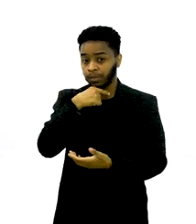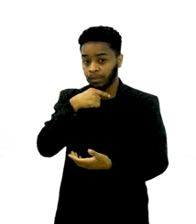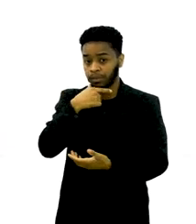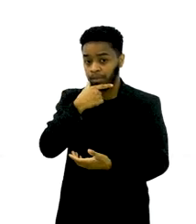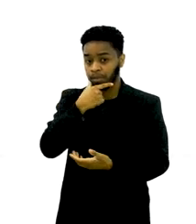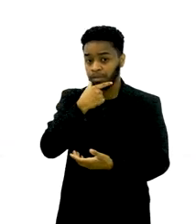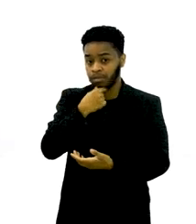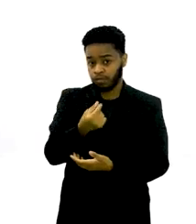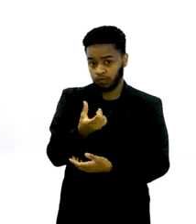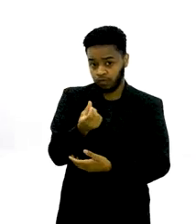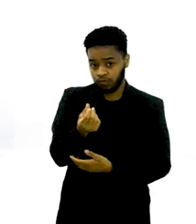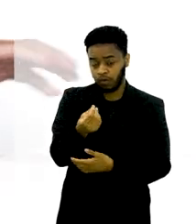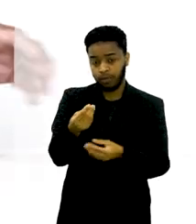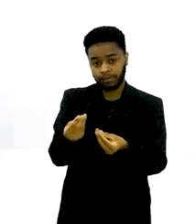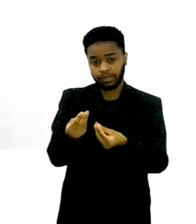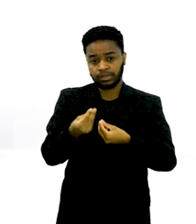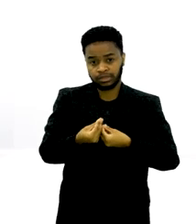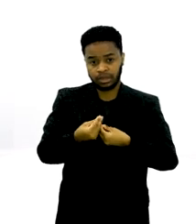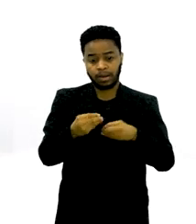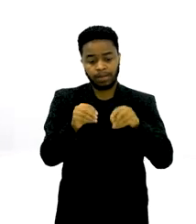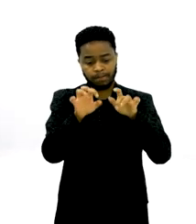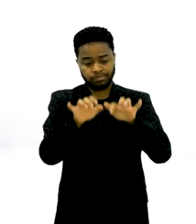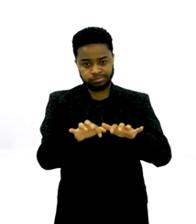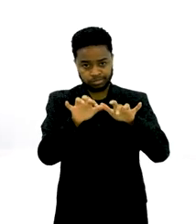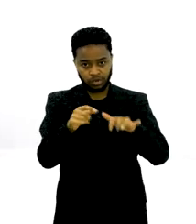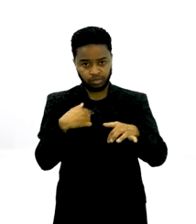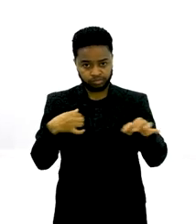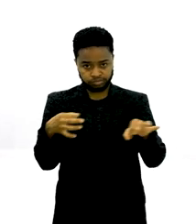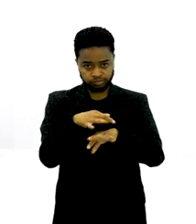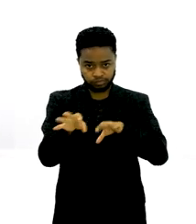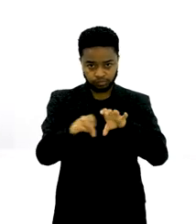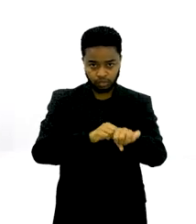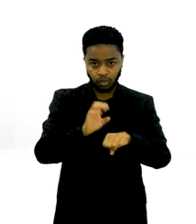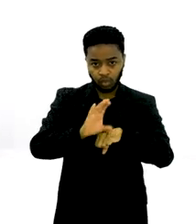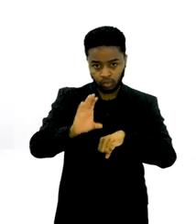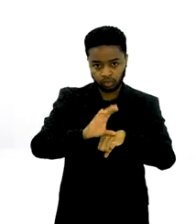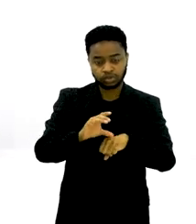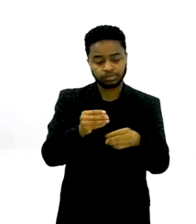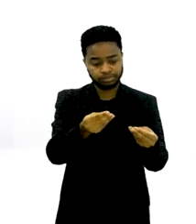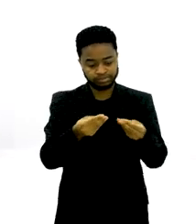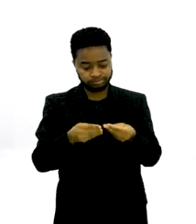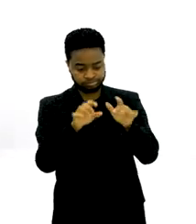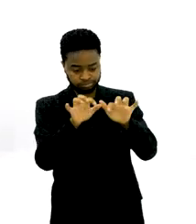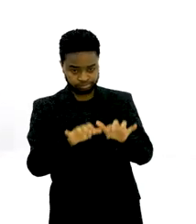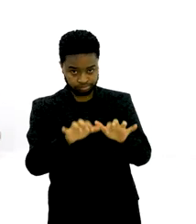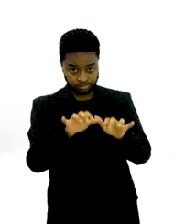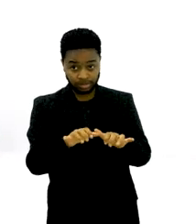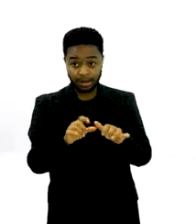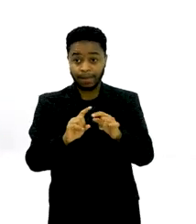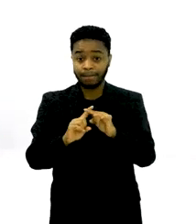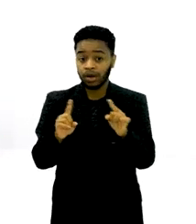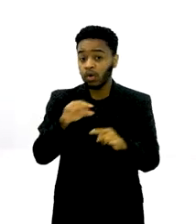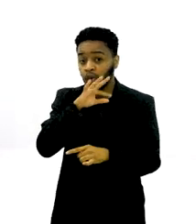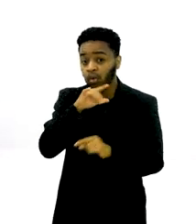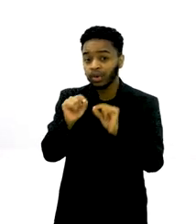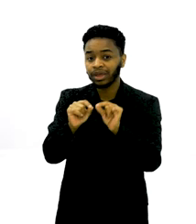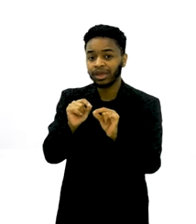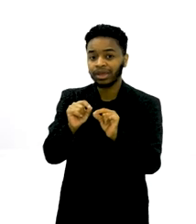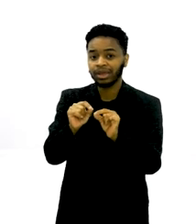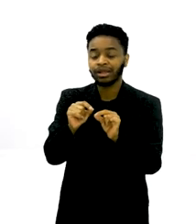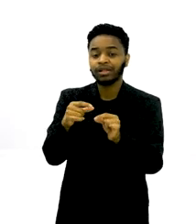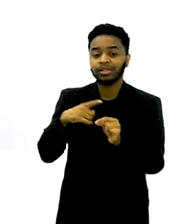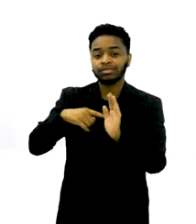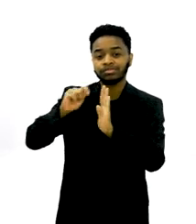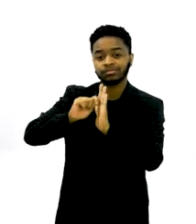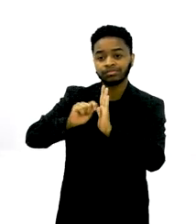uma máquina Hamilton né quando eu termino o curso datilografia o lado e ruim dessa história é que para ter os manuscritos